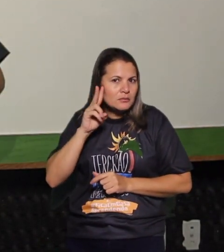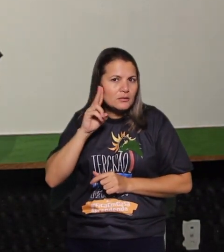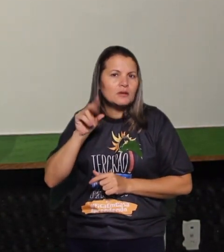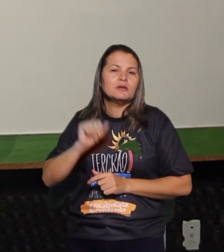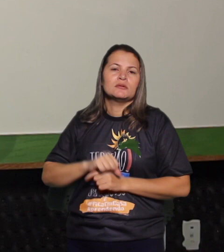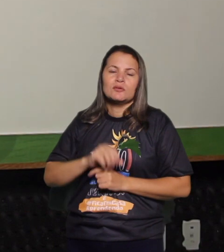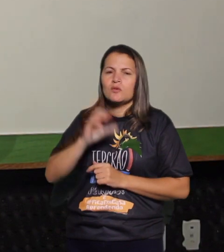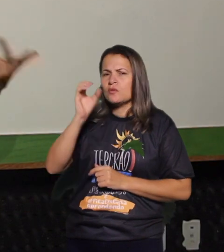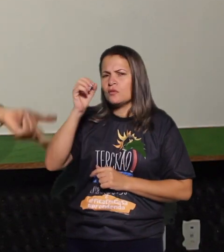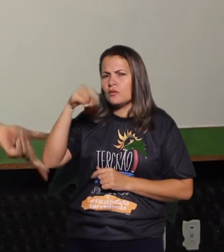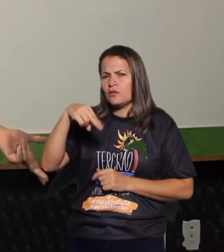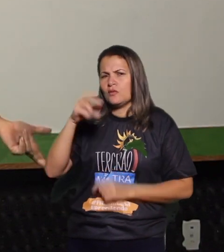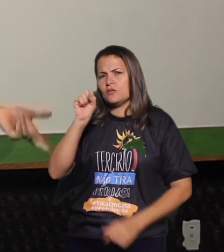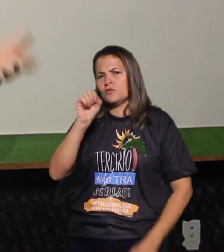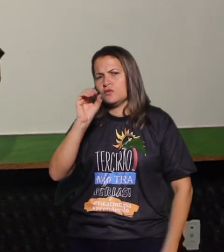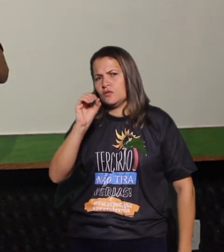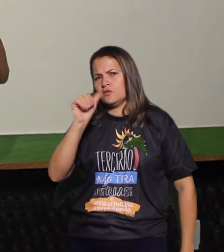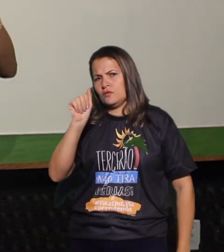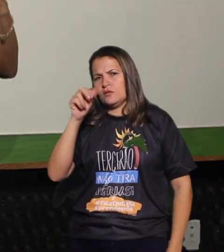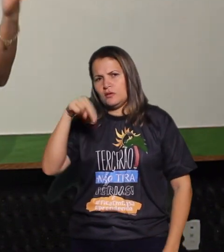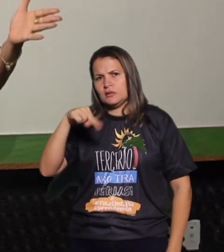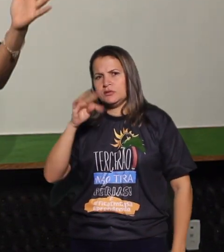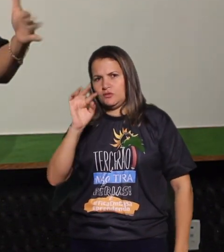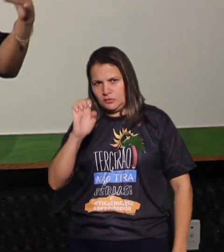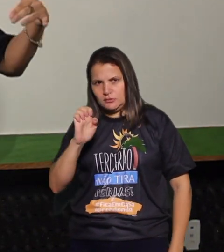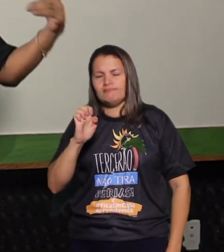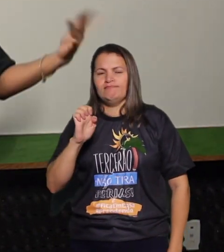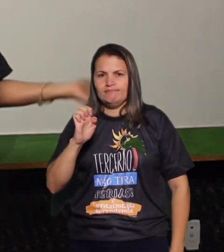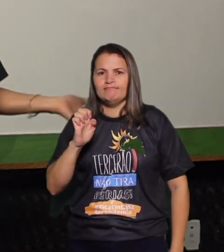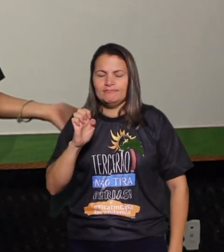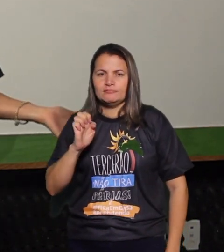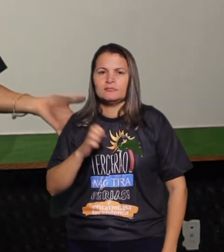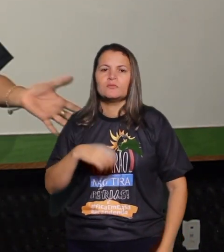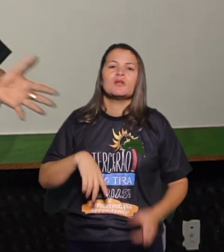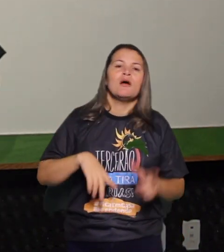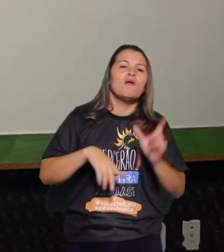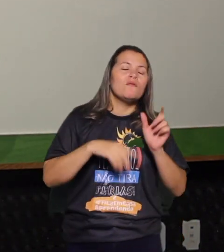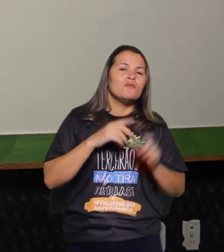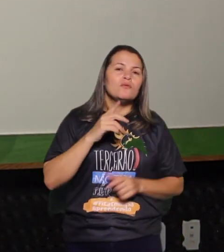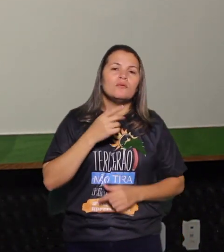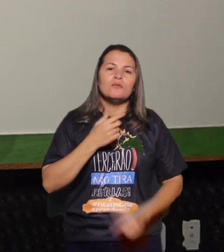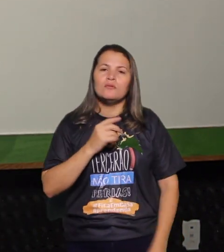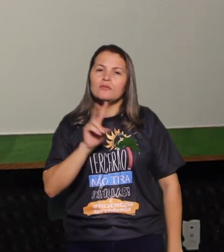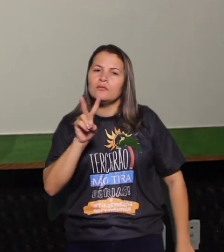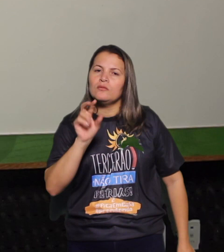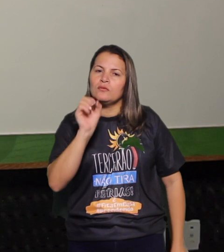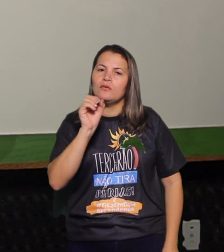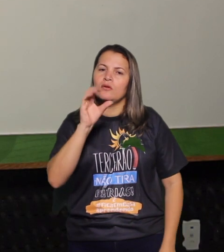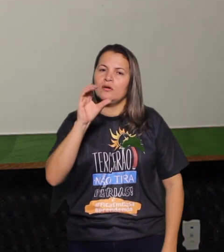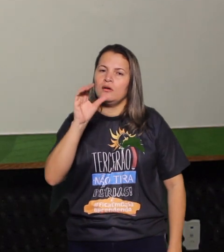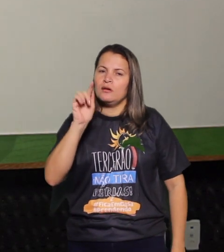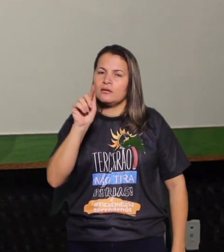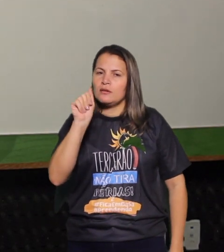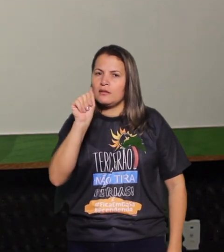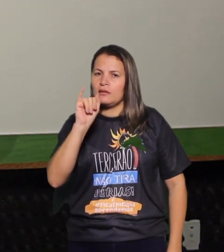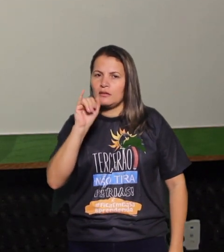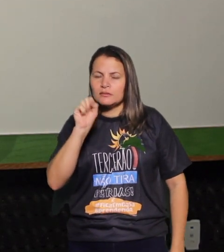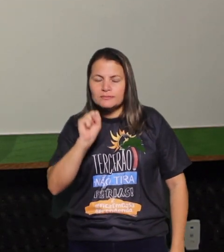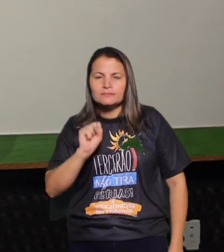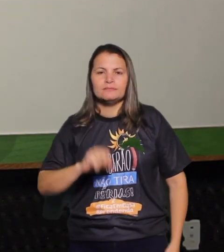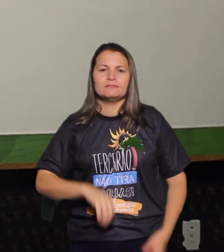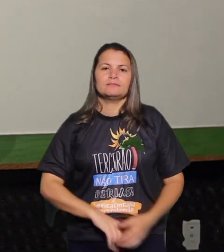Consoantes, sons consonantais, som representado pelas consoantes. Sons vocálicos representados